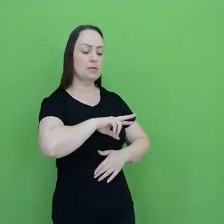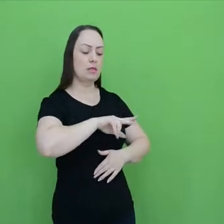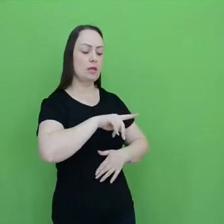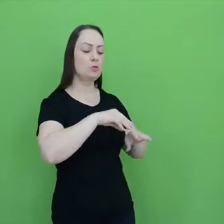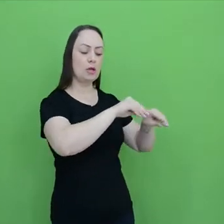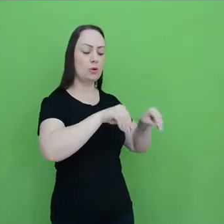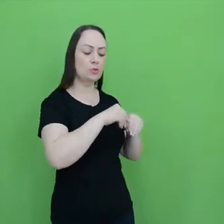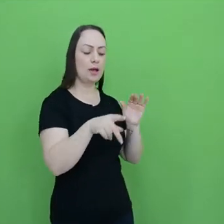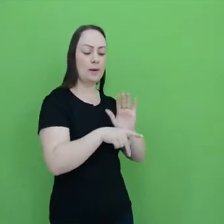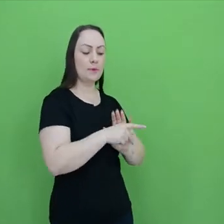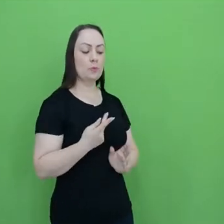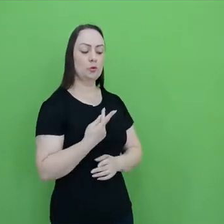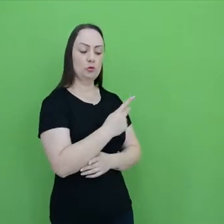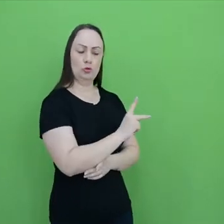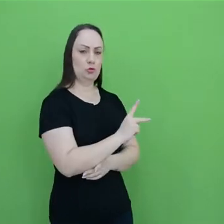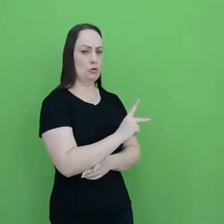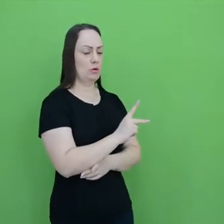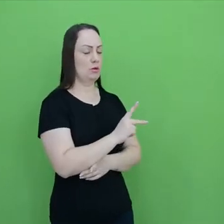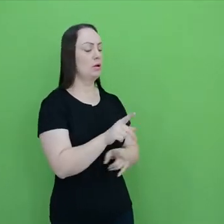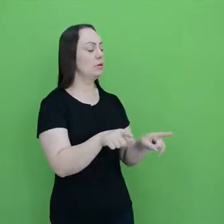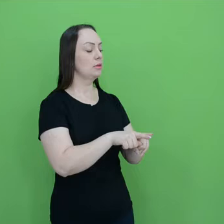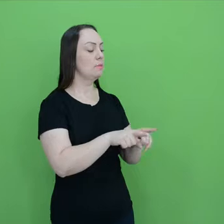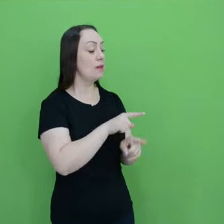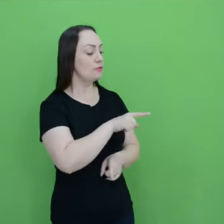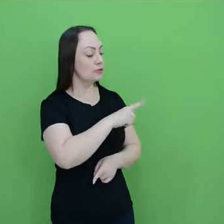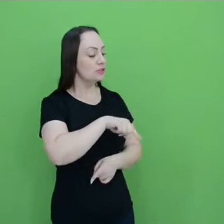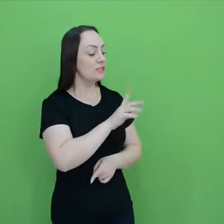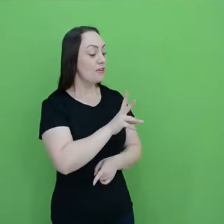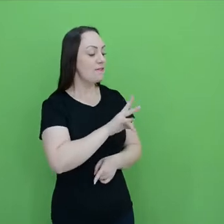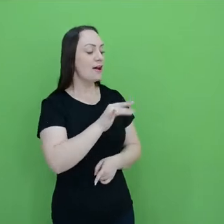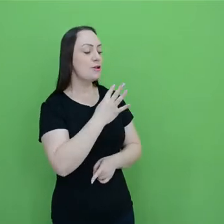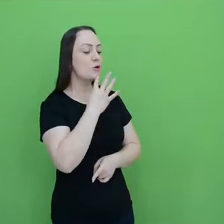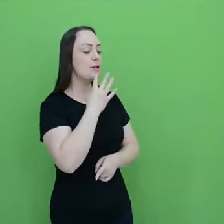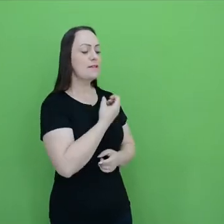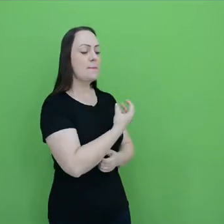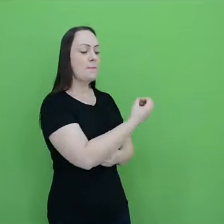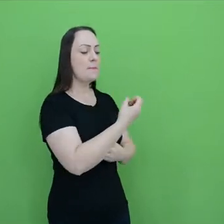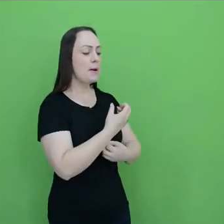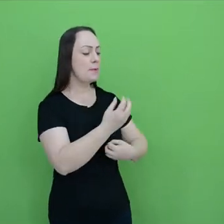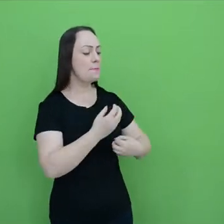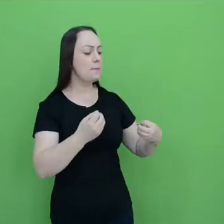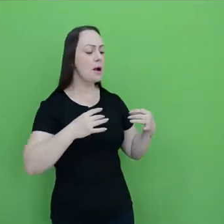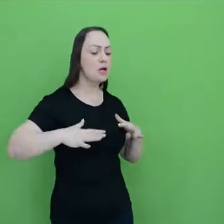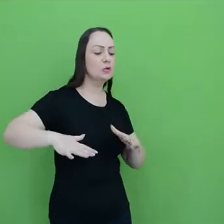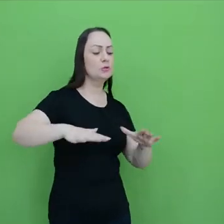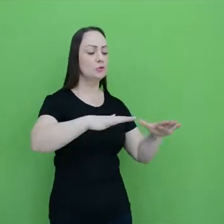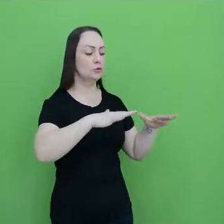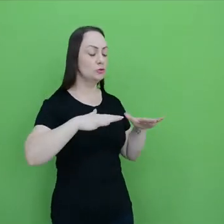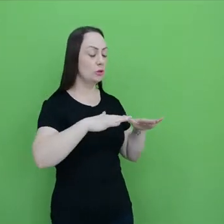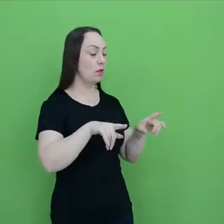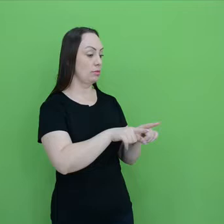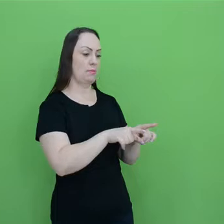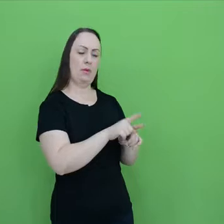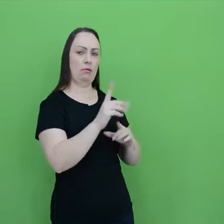uma terra para chamar de sua. Assim, conhecerão todas as terras do mundo. Também não